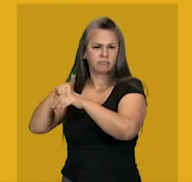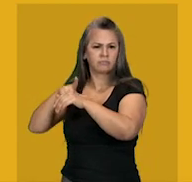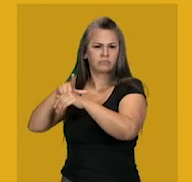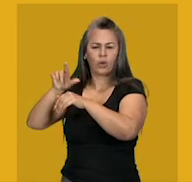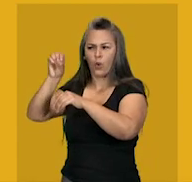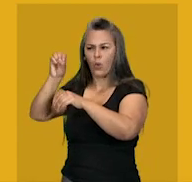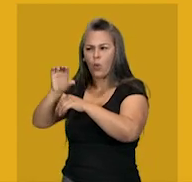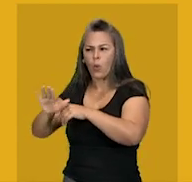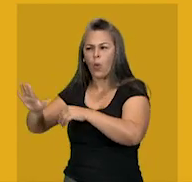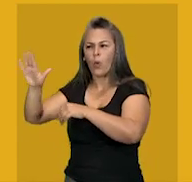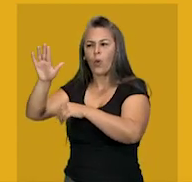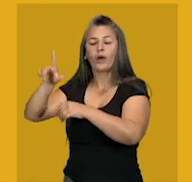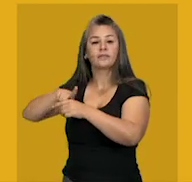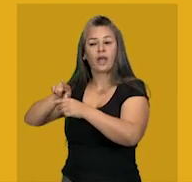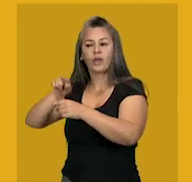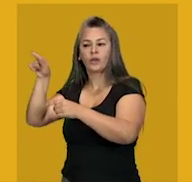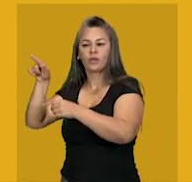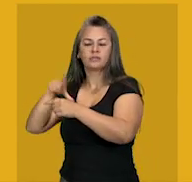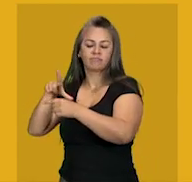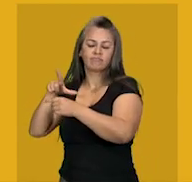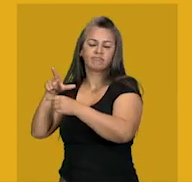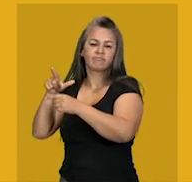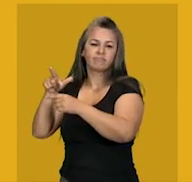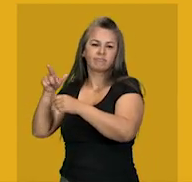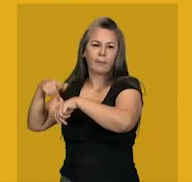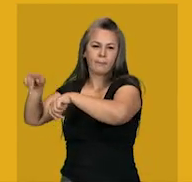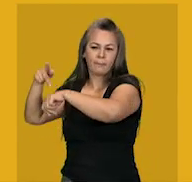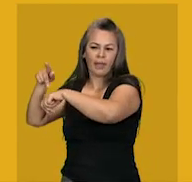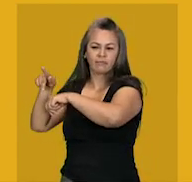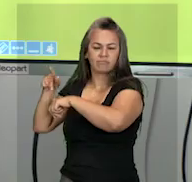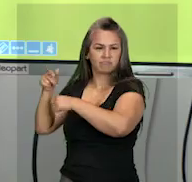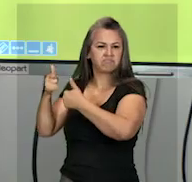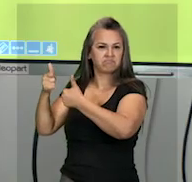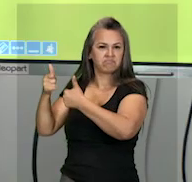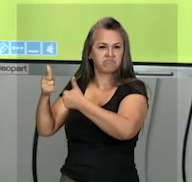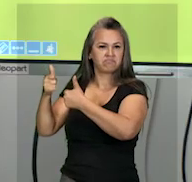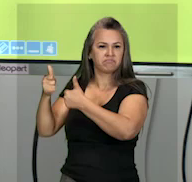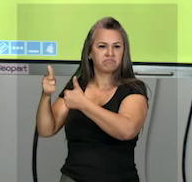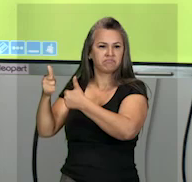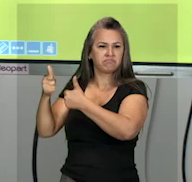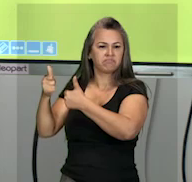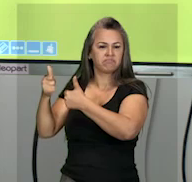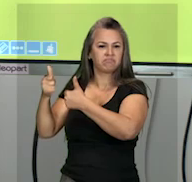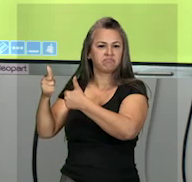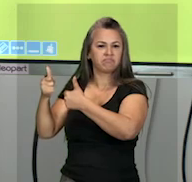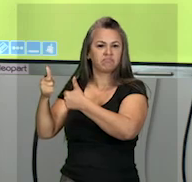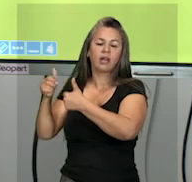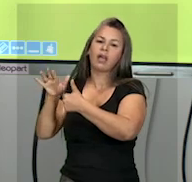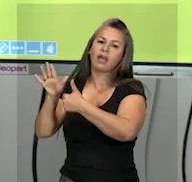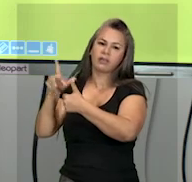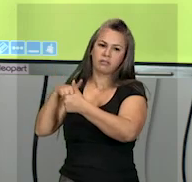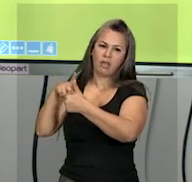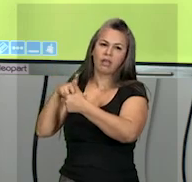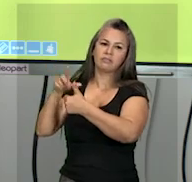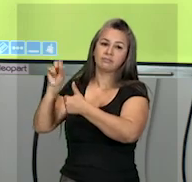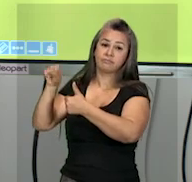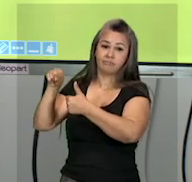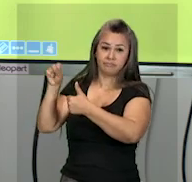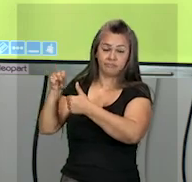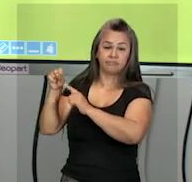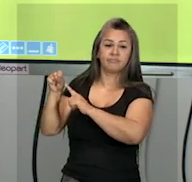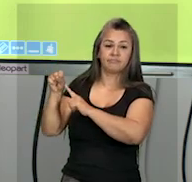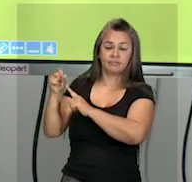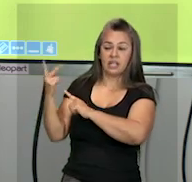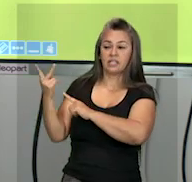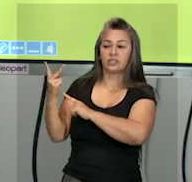2 outras massas territoriais de tamanho significativo, que é a Papua Nova Guiné e a Nova Zelândia. Muito menores do que a Austrália, mas, sim,